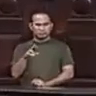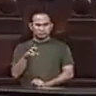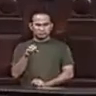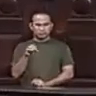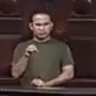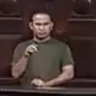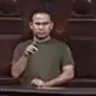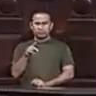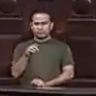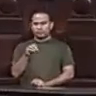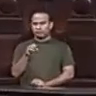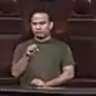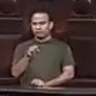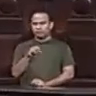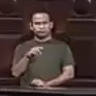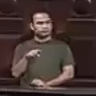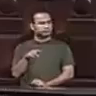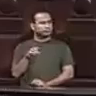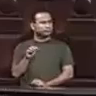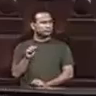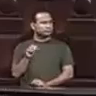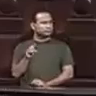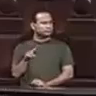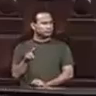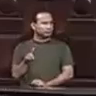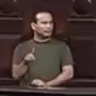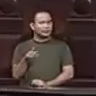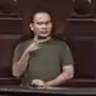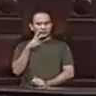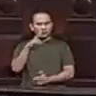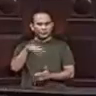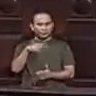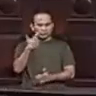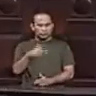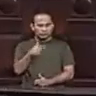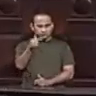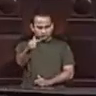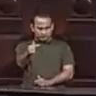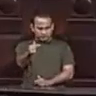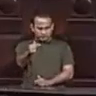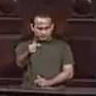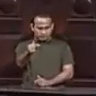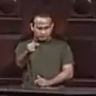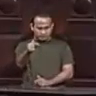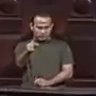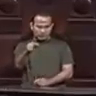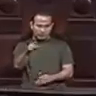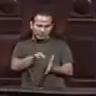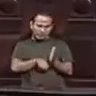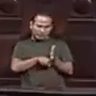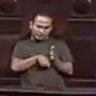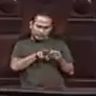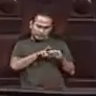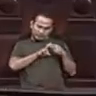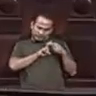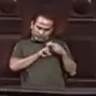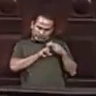Deus. Não diz. Vamos de novo, no 7º, deputado. Não, presidente, olha só. O mínimo de respeito à inteligência